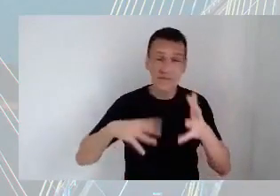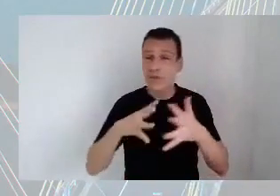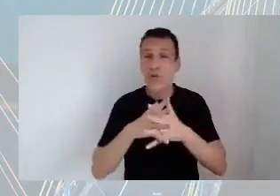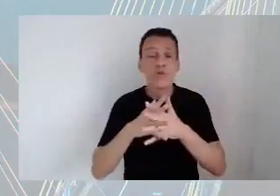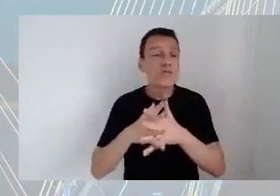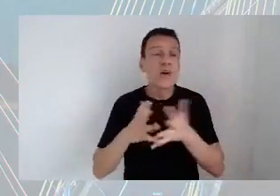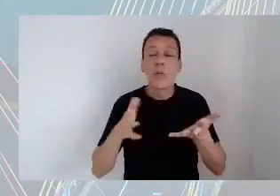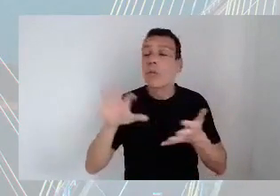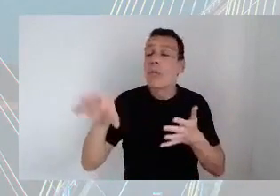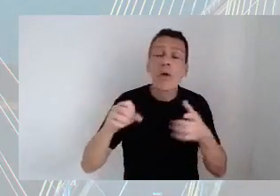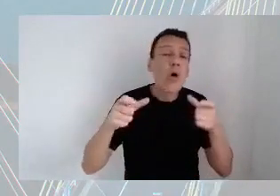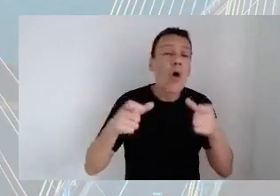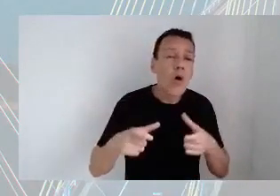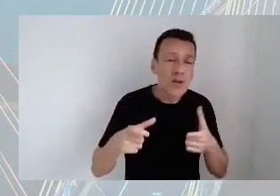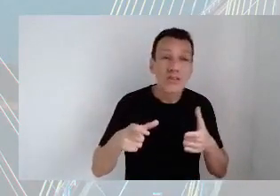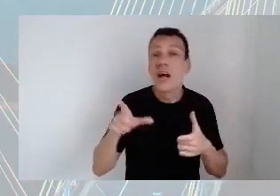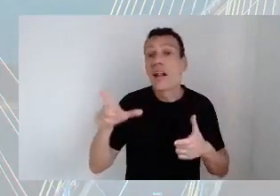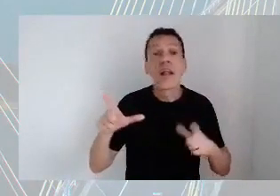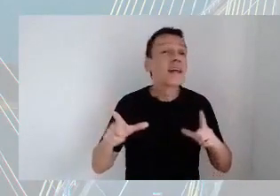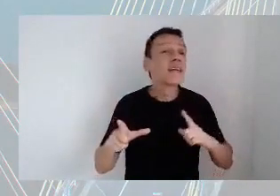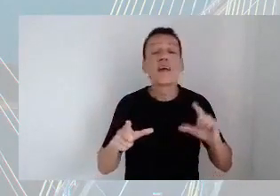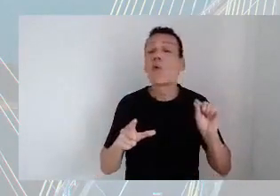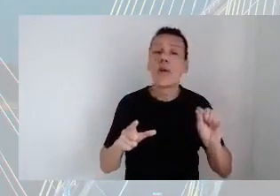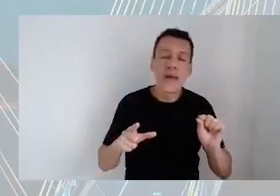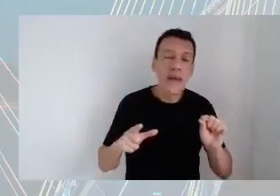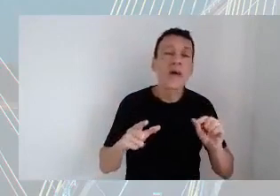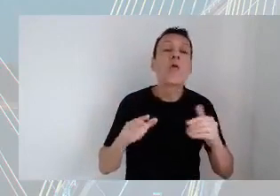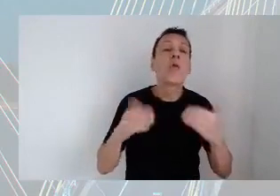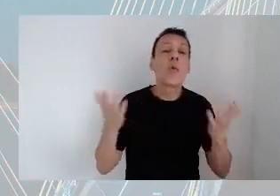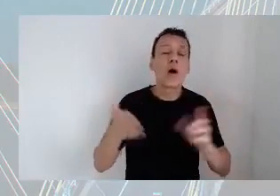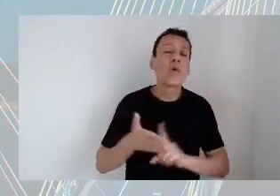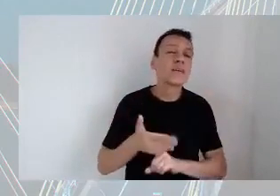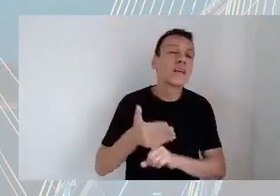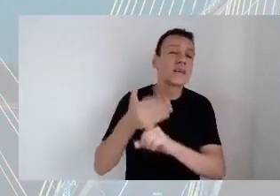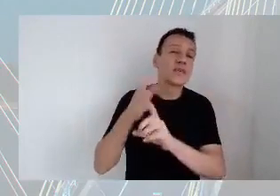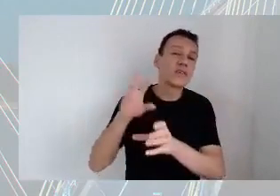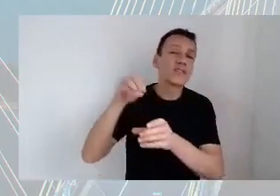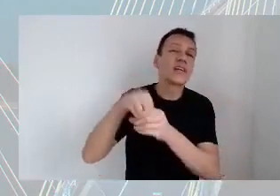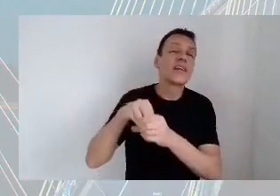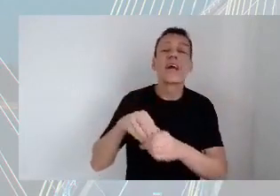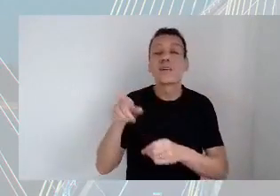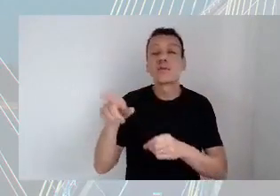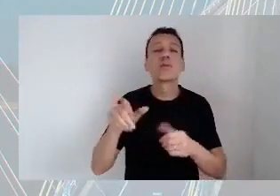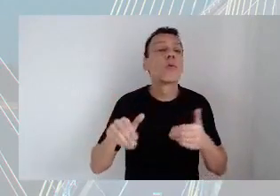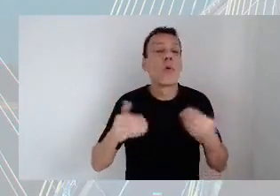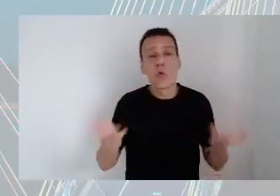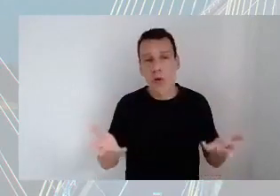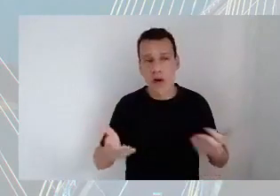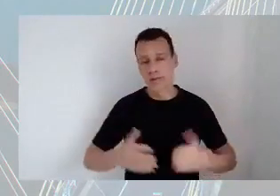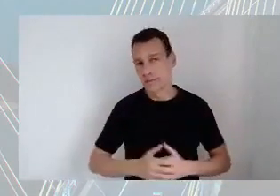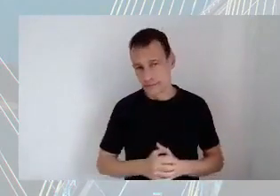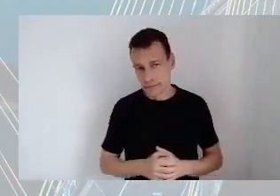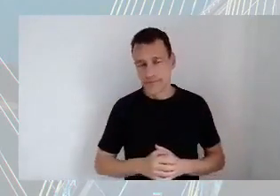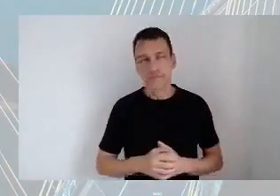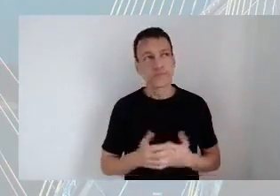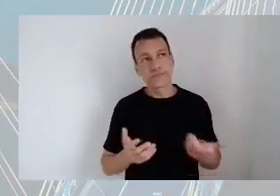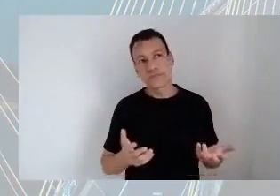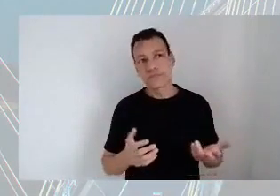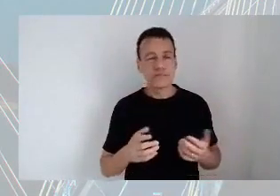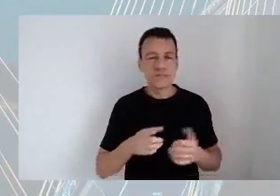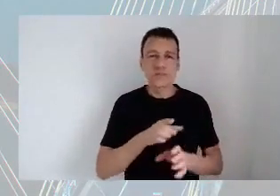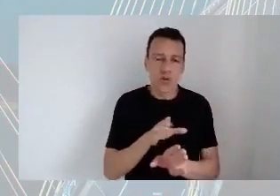Que tecnologias eu tenho. A consultoria trabalha com essa aqui, a gente recomenda essa. Poxa, essa eu não